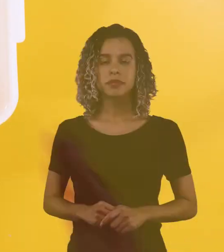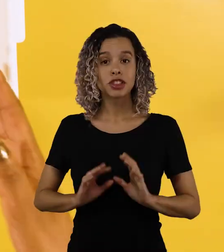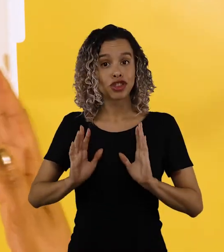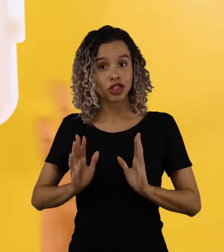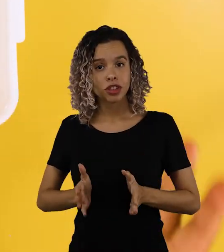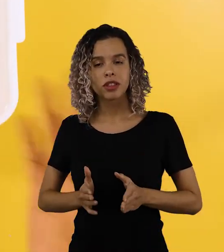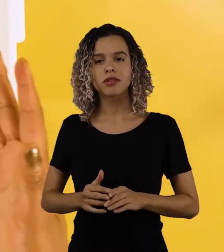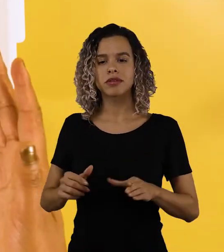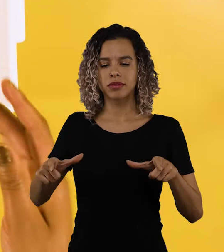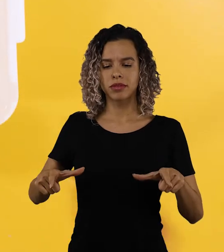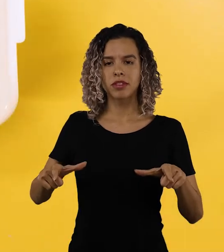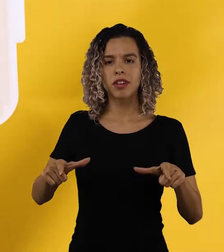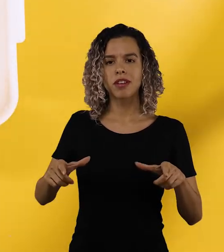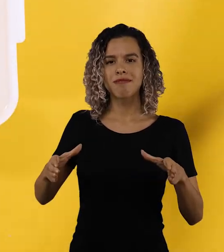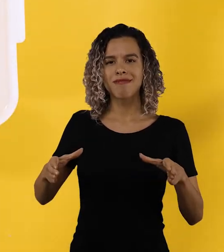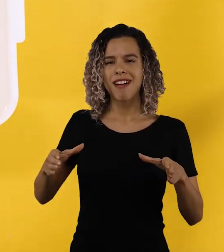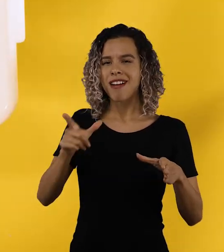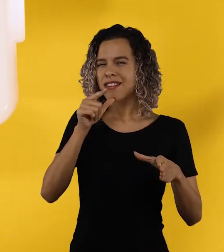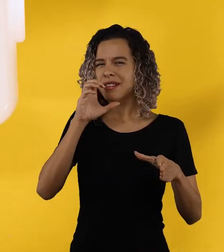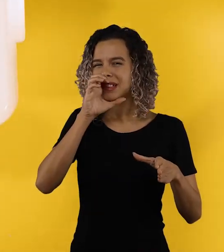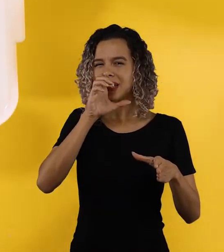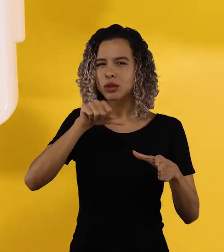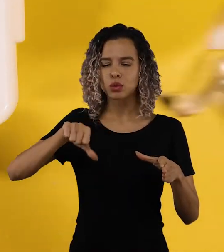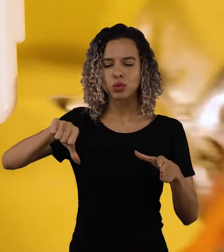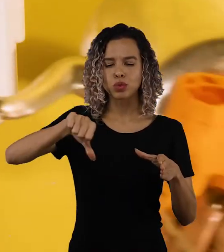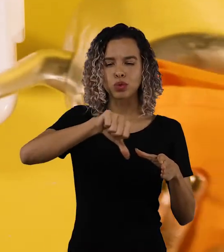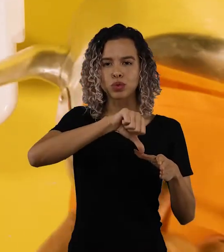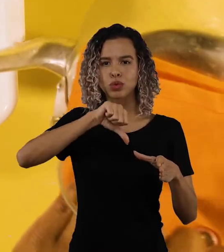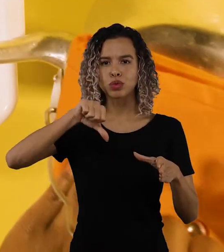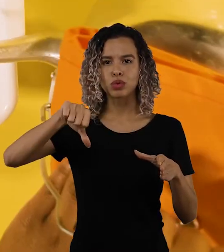Em seguida, a gente pode colocar água quente